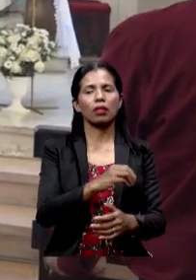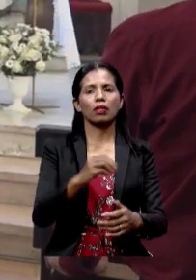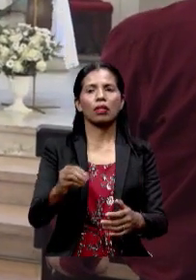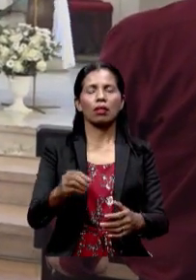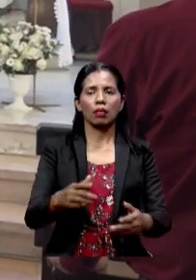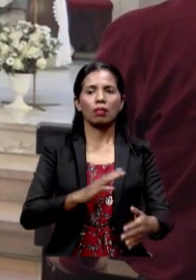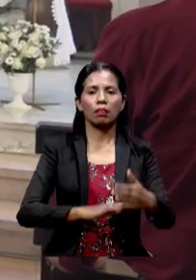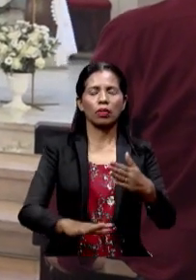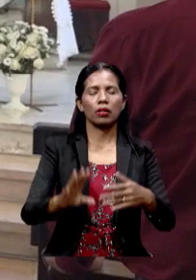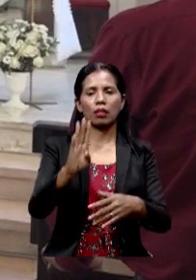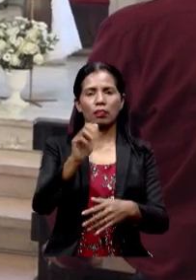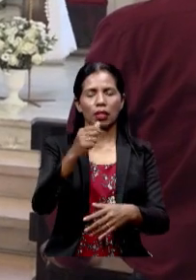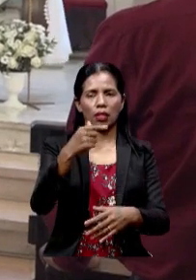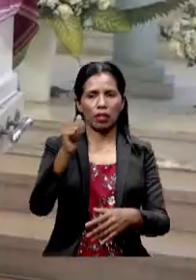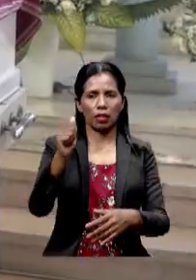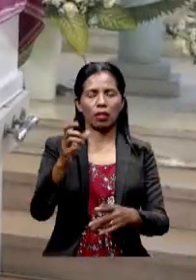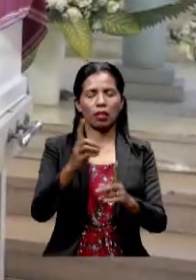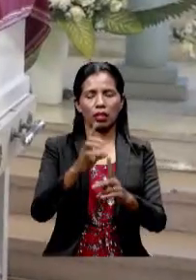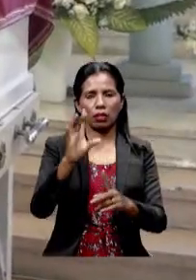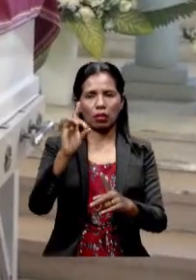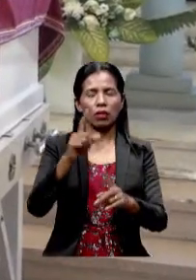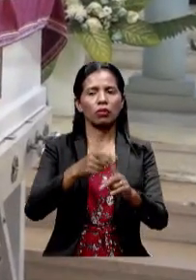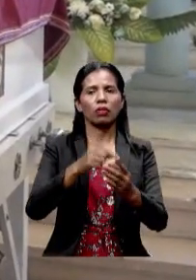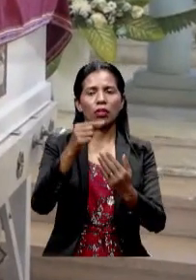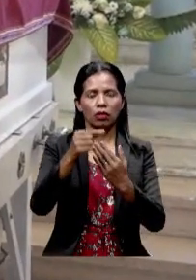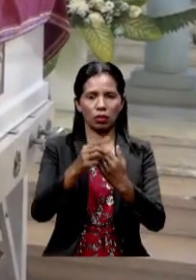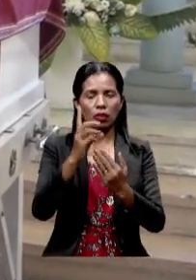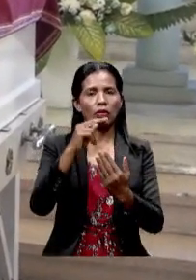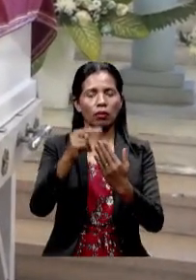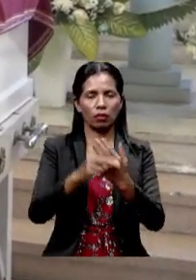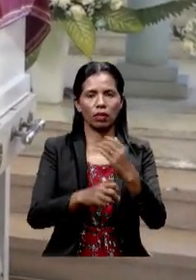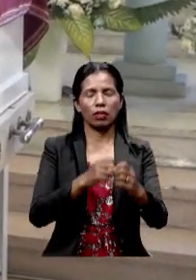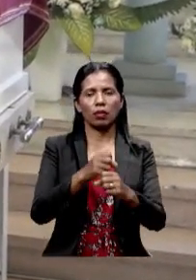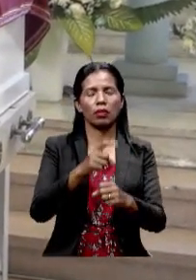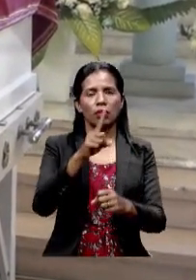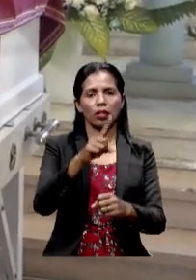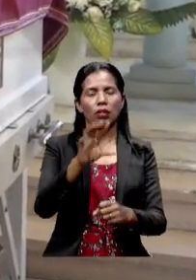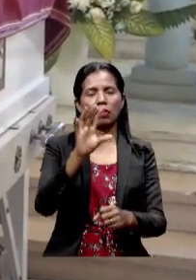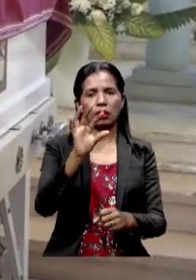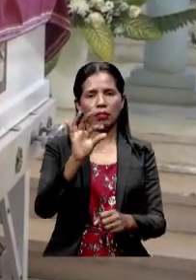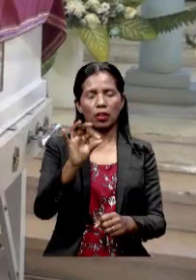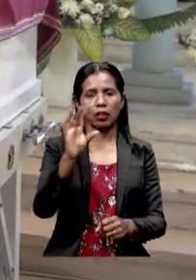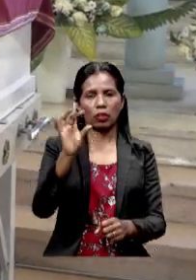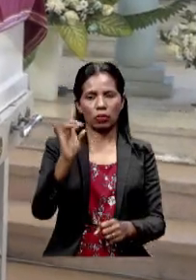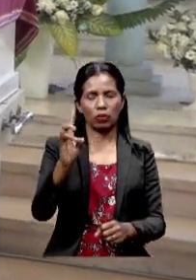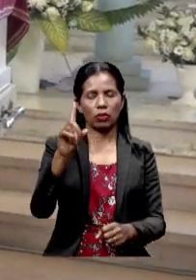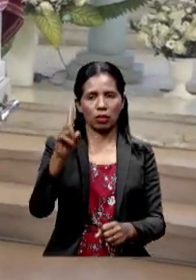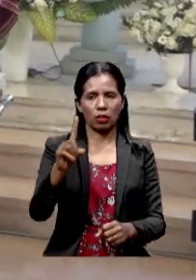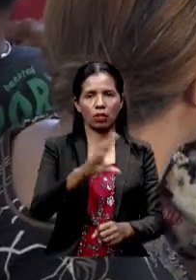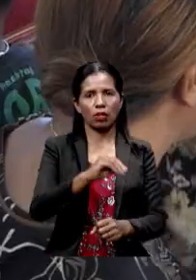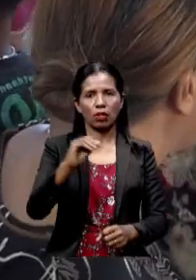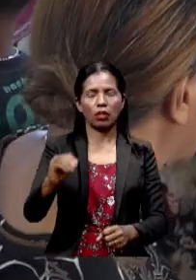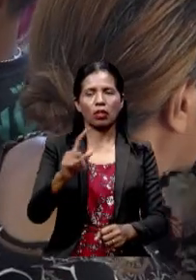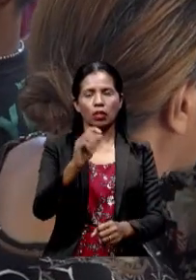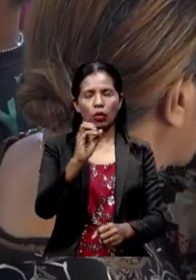Moris iha bagia loron walu fulan novembro tinan rihun ida tu sia hitu nulu resin ida. Hanesan wanda hitu husi aman matebian